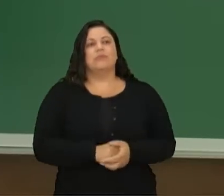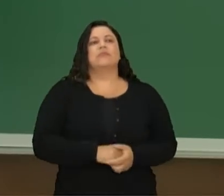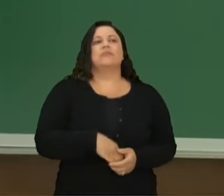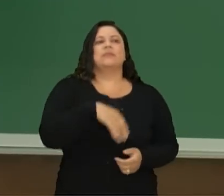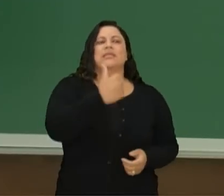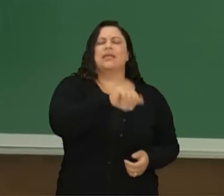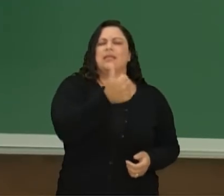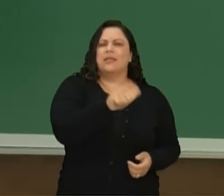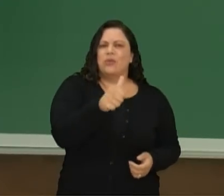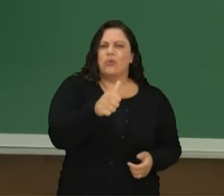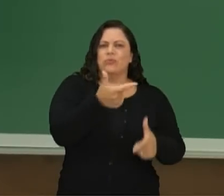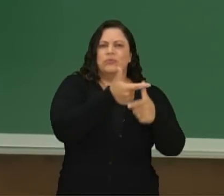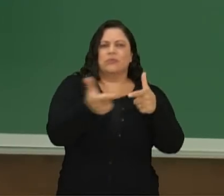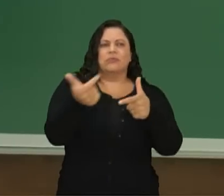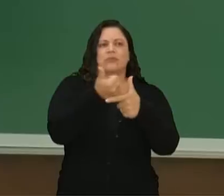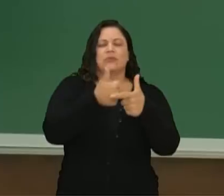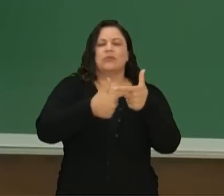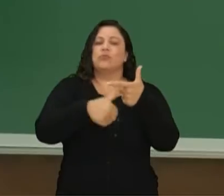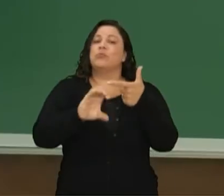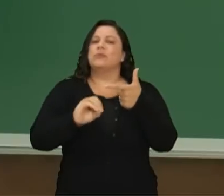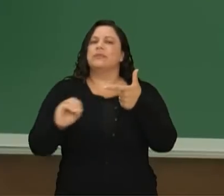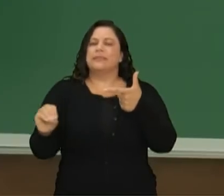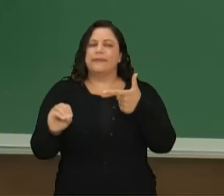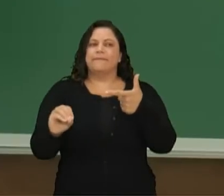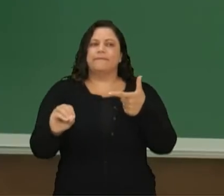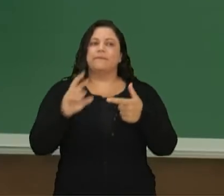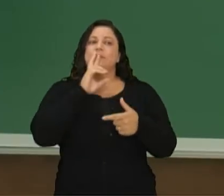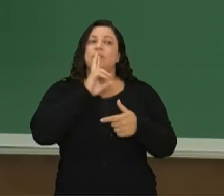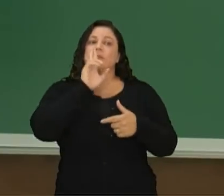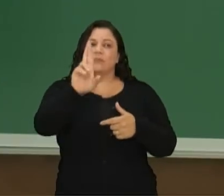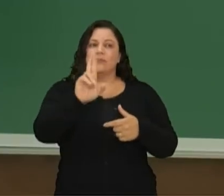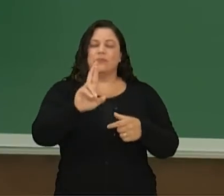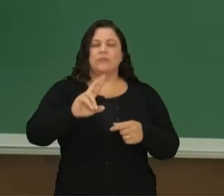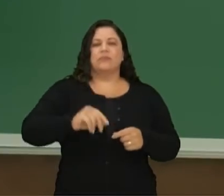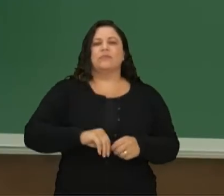111 divididos por 100, nós obtemos uma média de